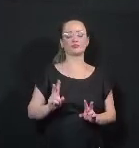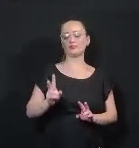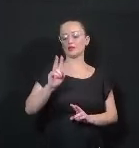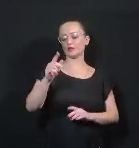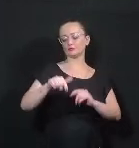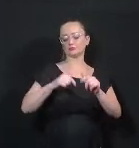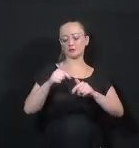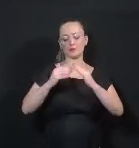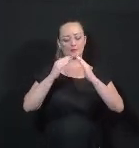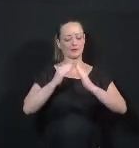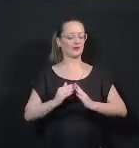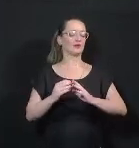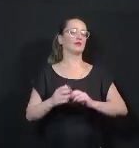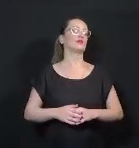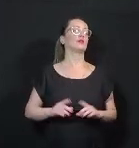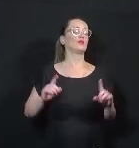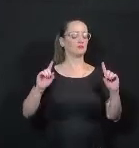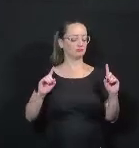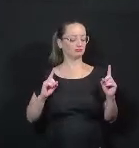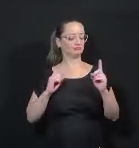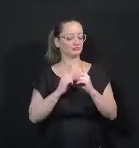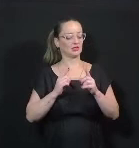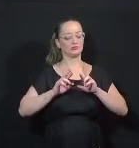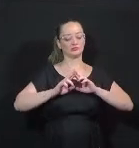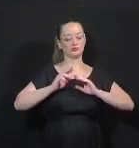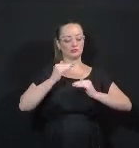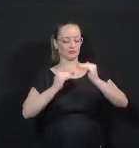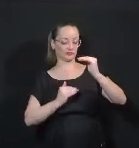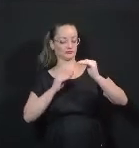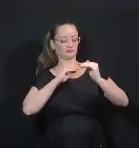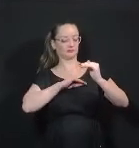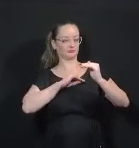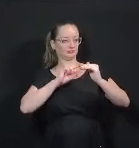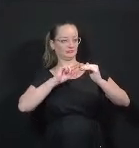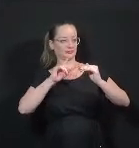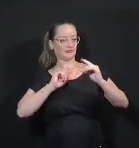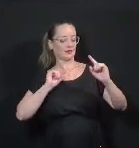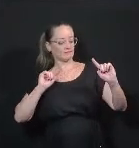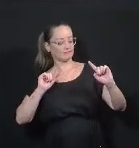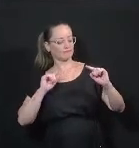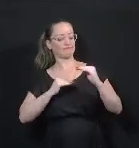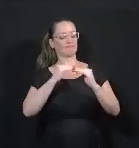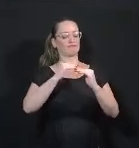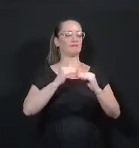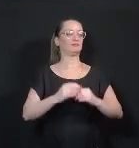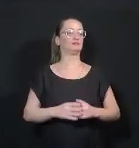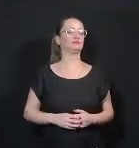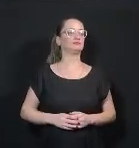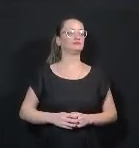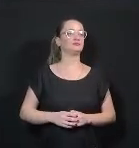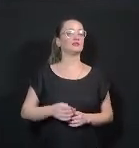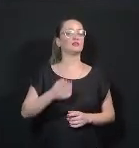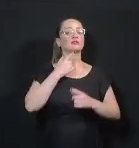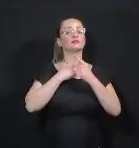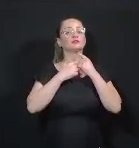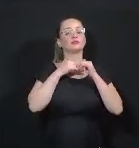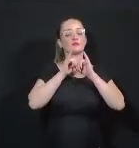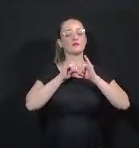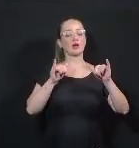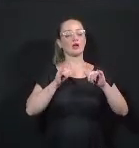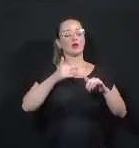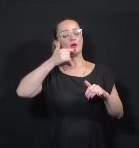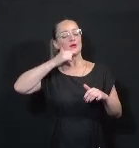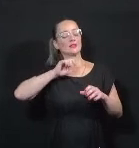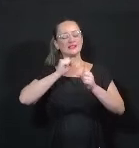trabalho doméstico, enfrentamento à desigualdade salarial. E eu queria dizer que uma grande